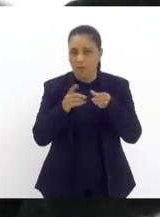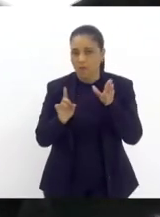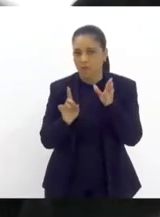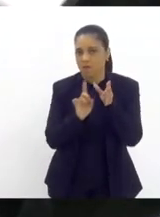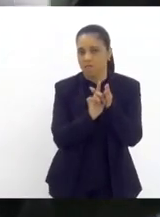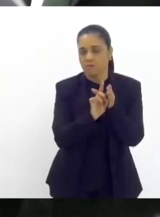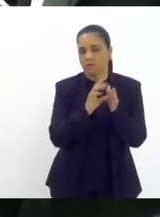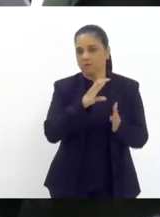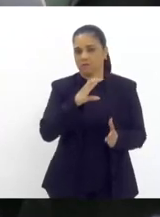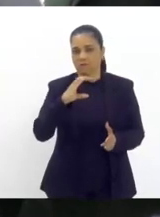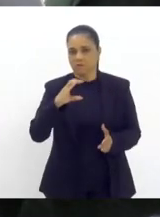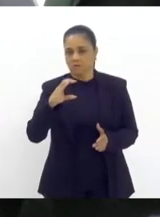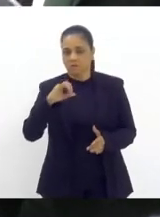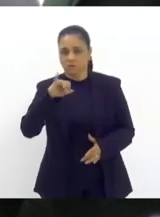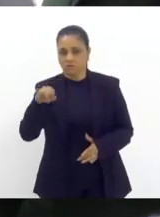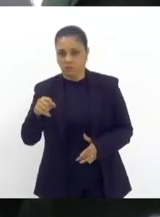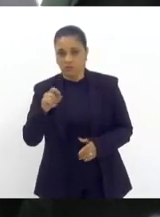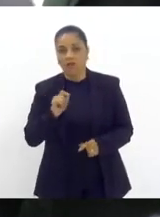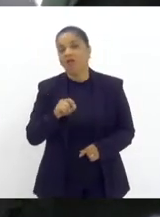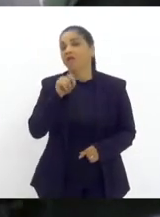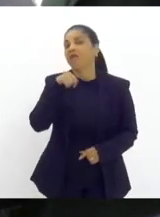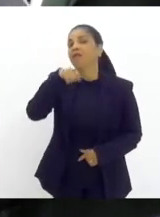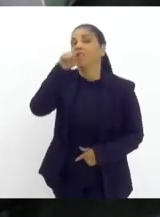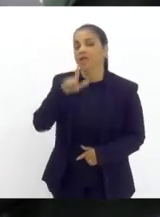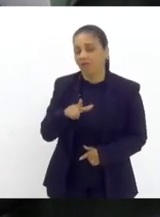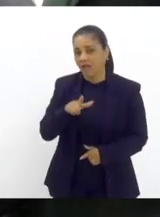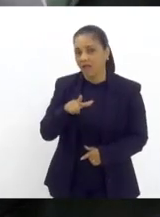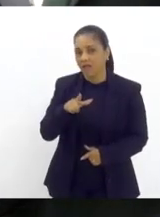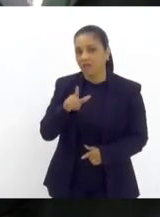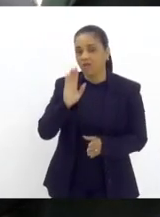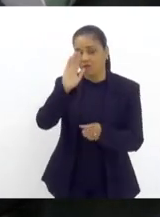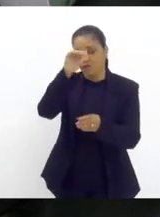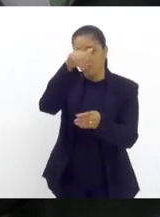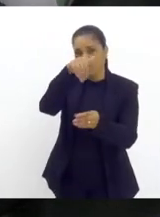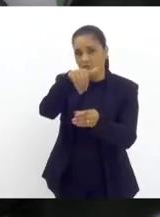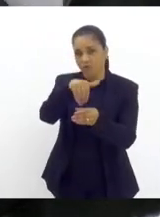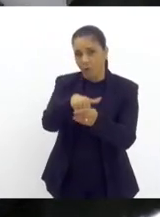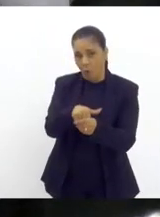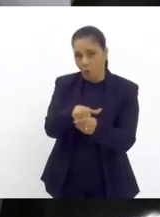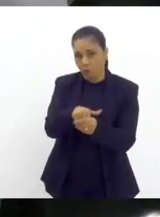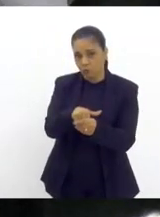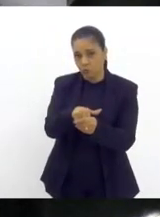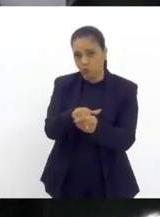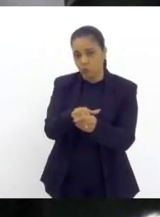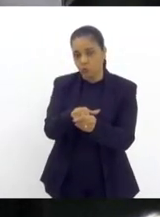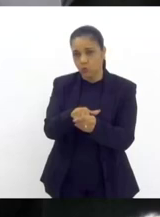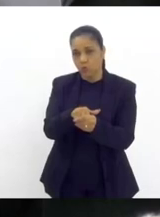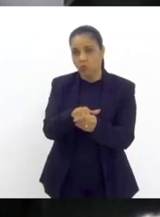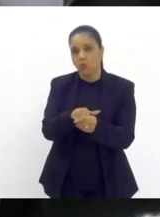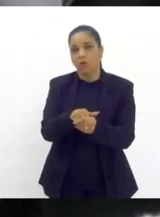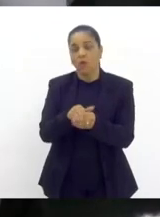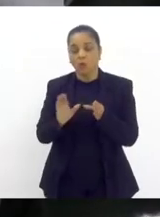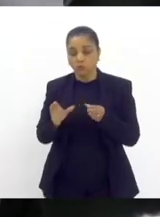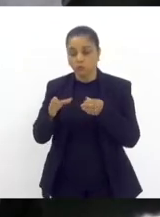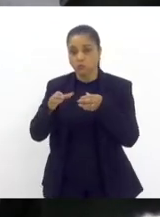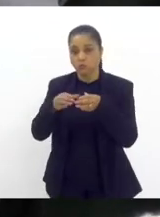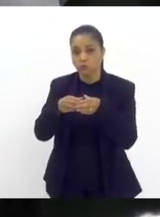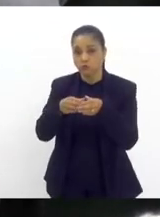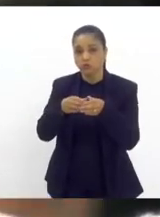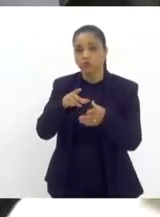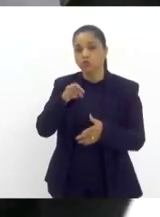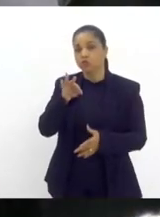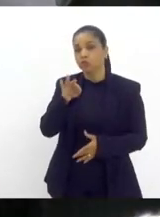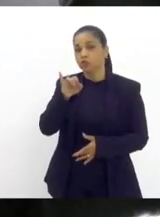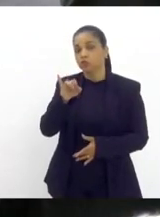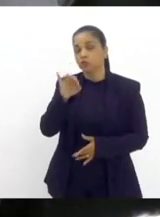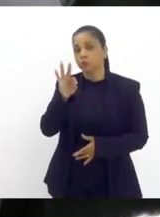e na hipótese quem poderia dar o voto divergente seriam os membros titulares de maneira